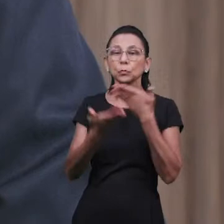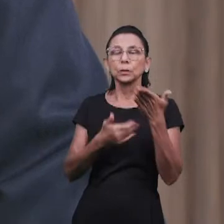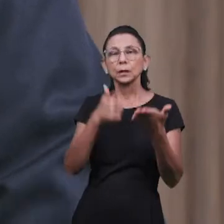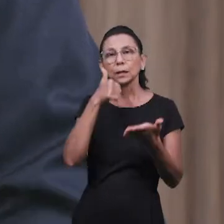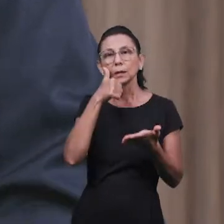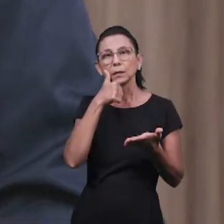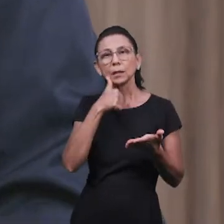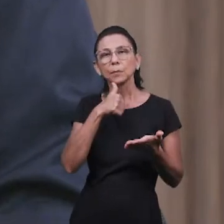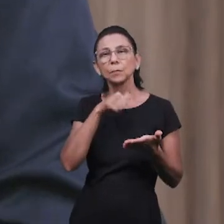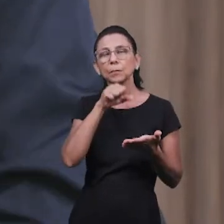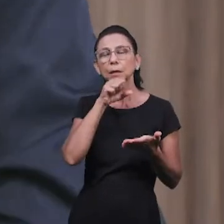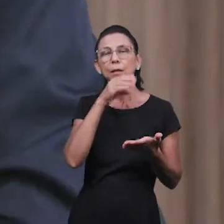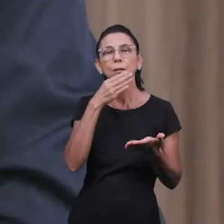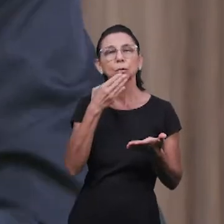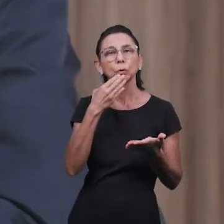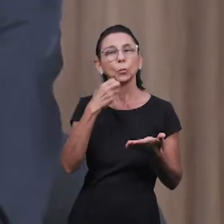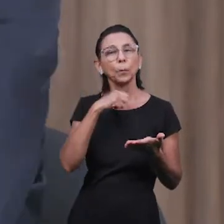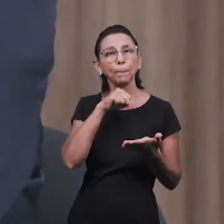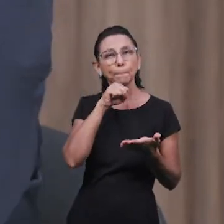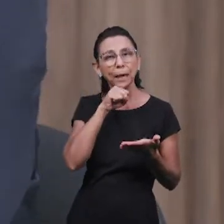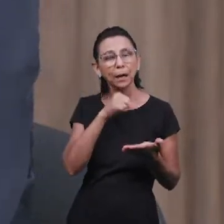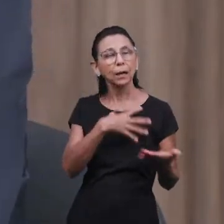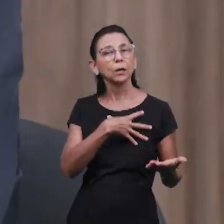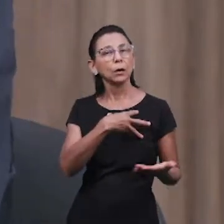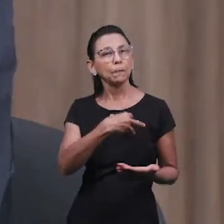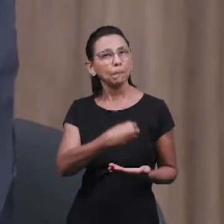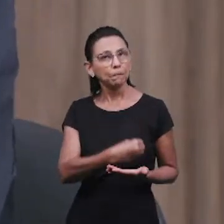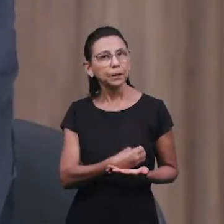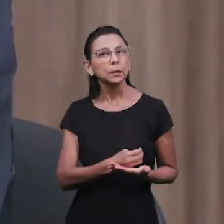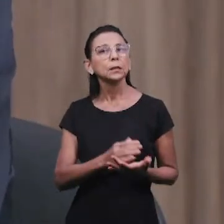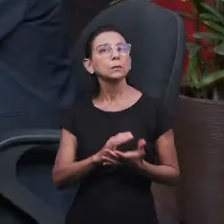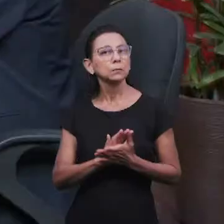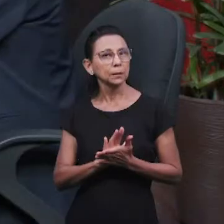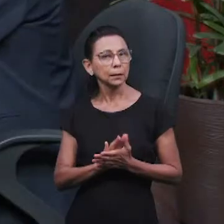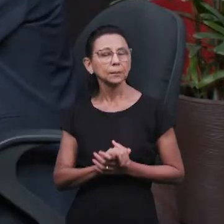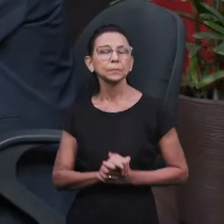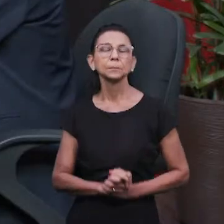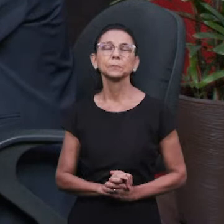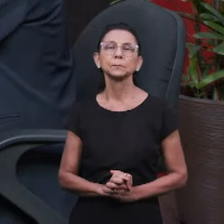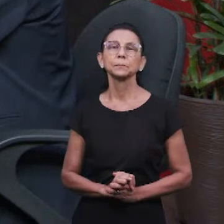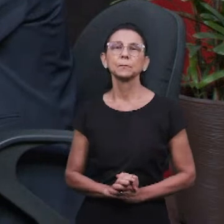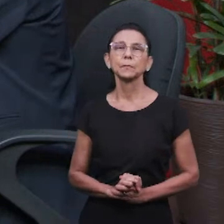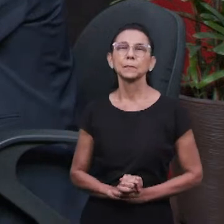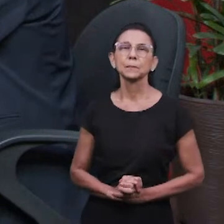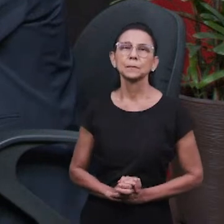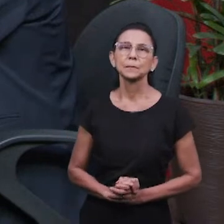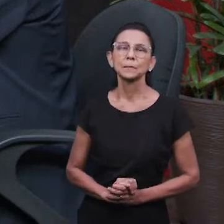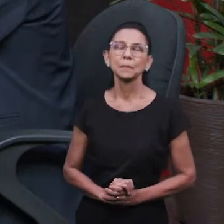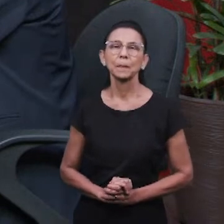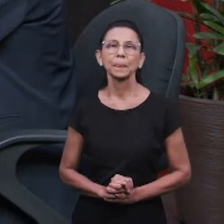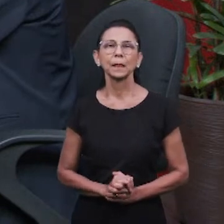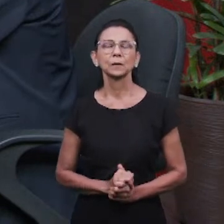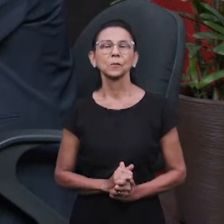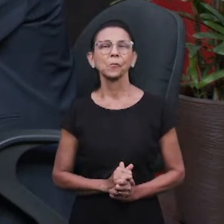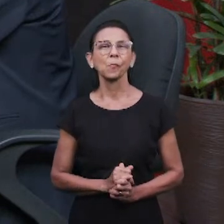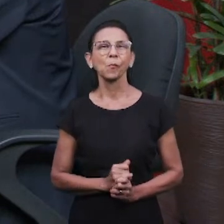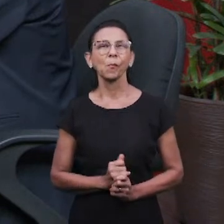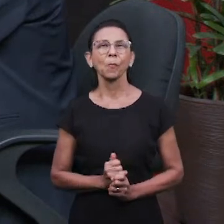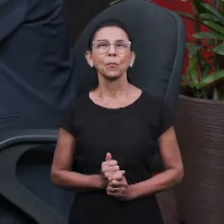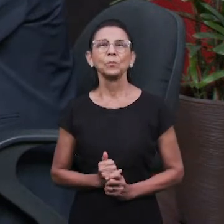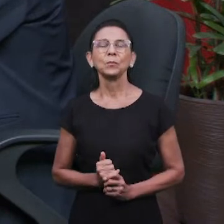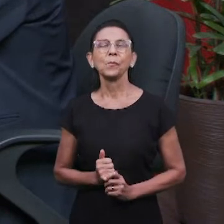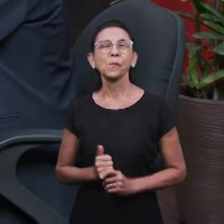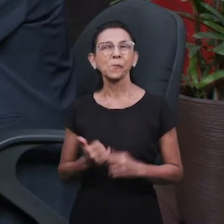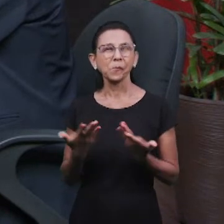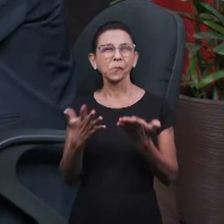Precisamos compreender para agir nesse ponto, né? E você vê que rico, né, a bênção que é a palavra. Aí já está um